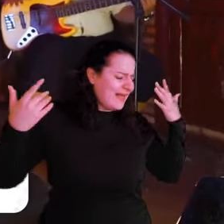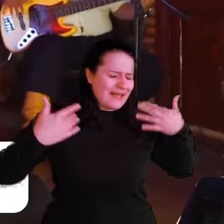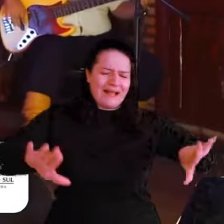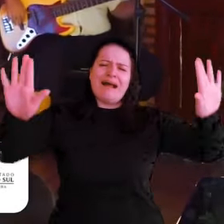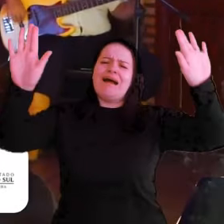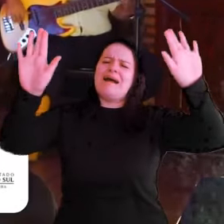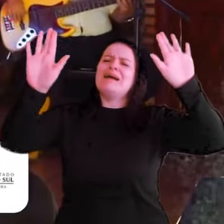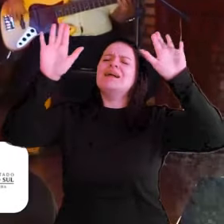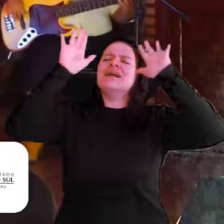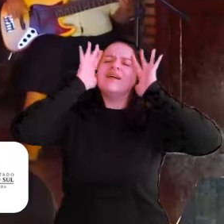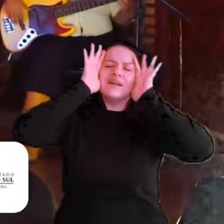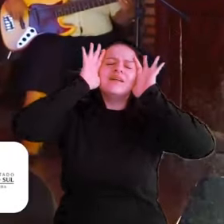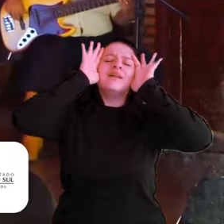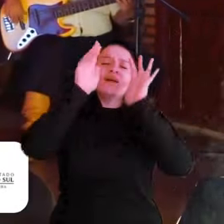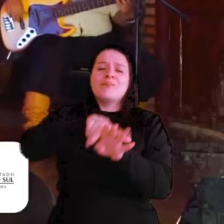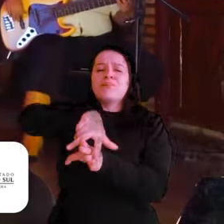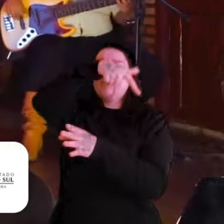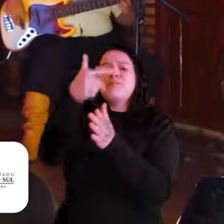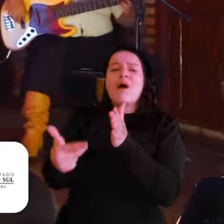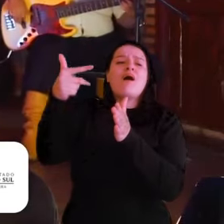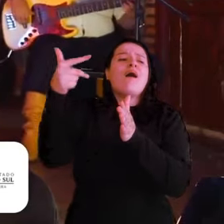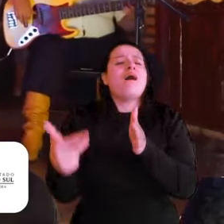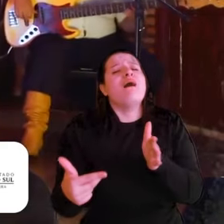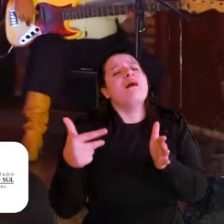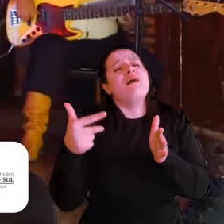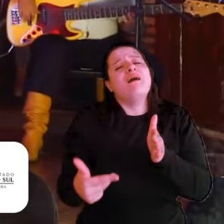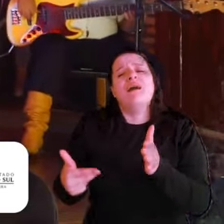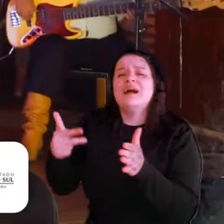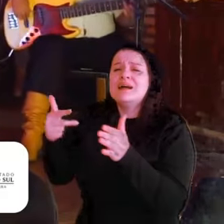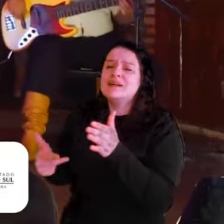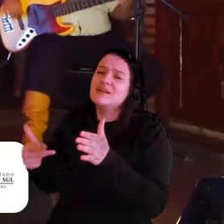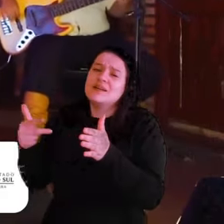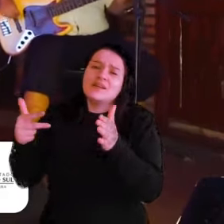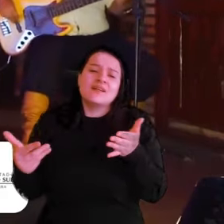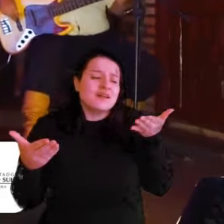com pinote me derrubou.